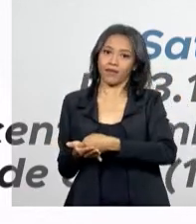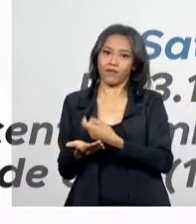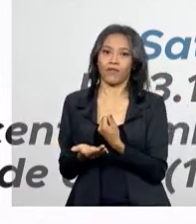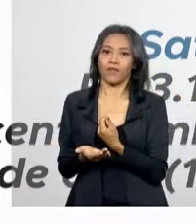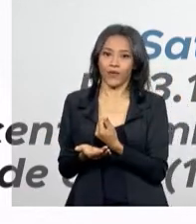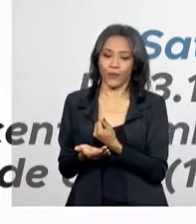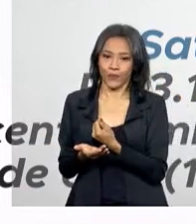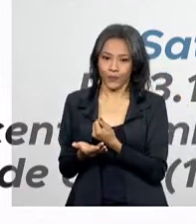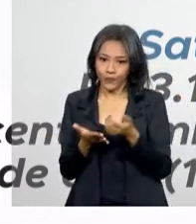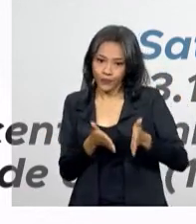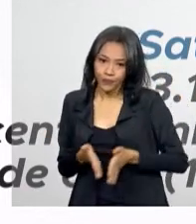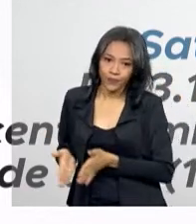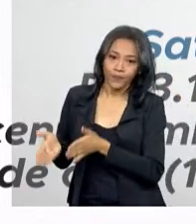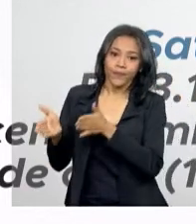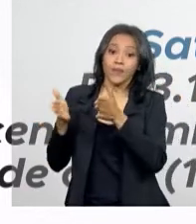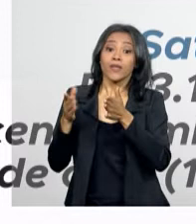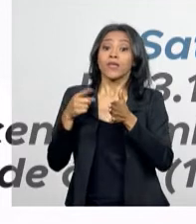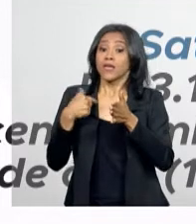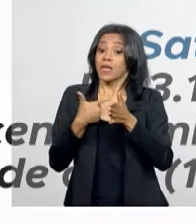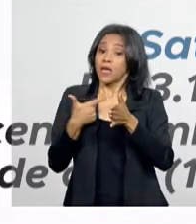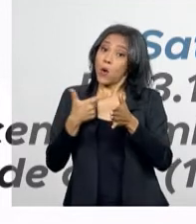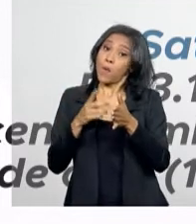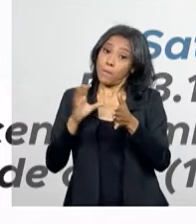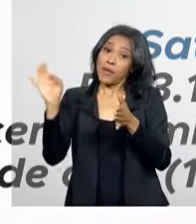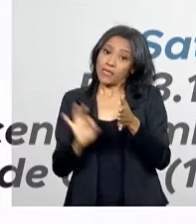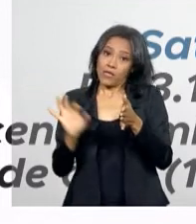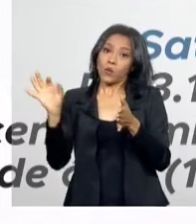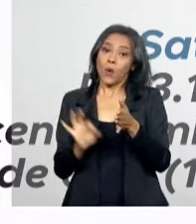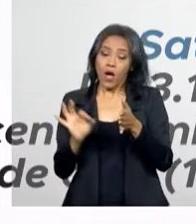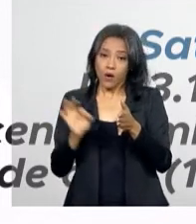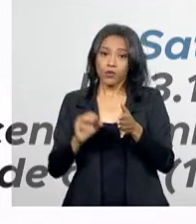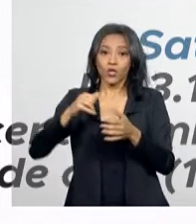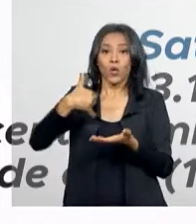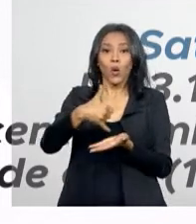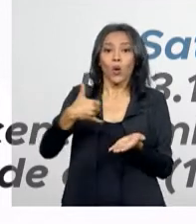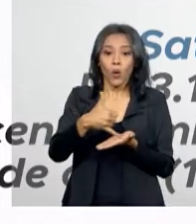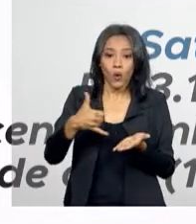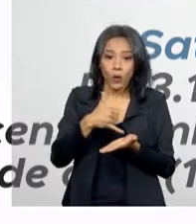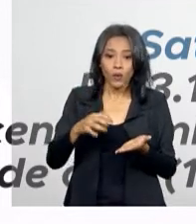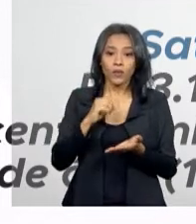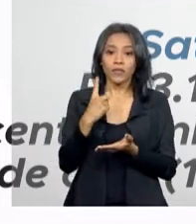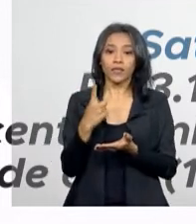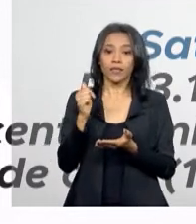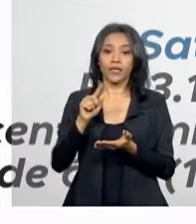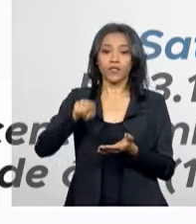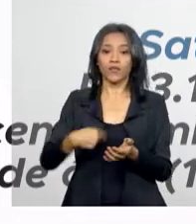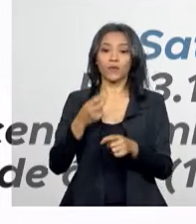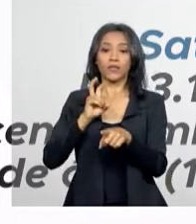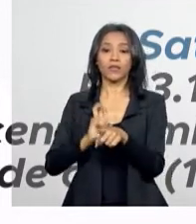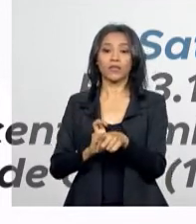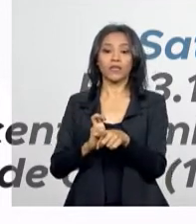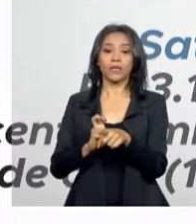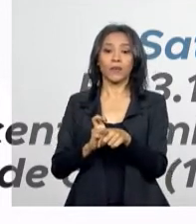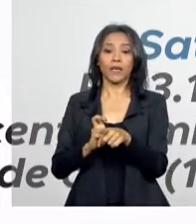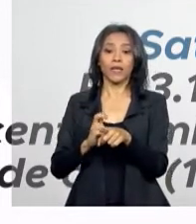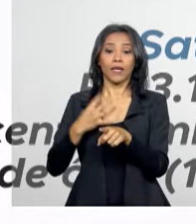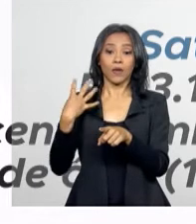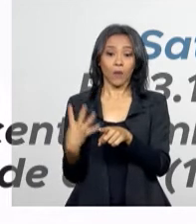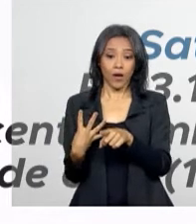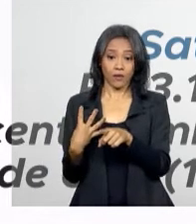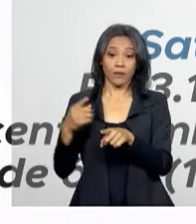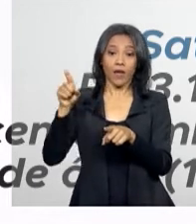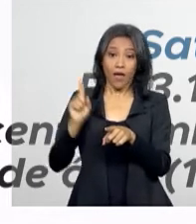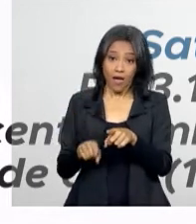blog e também o percentual mínimo de óleo de 17,54 ou seja é aquele óleo que